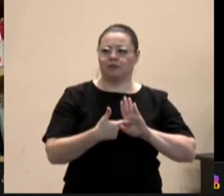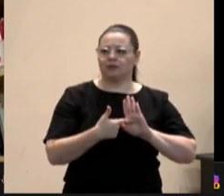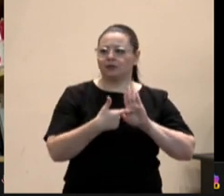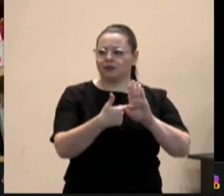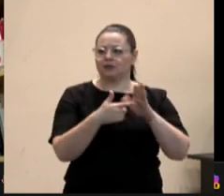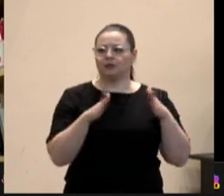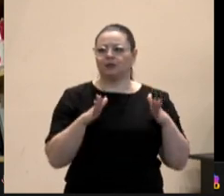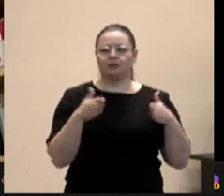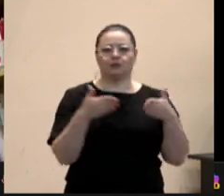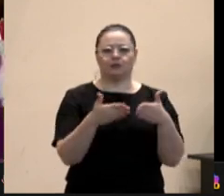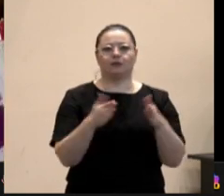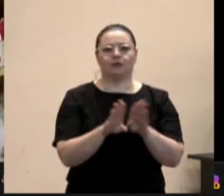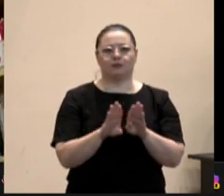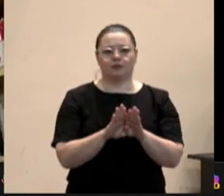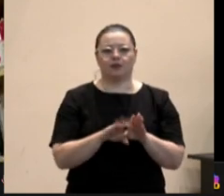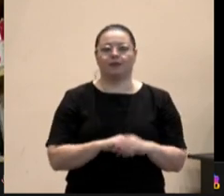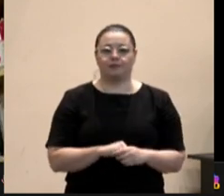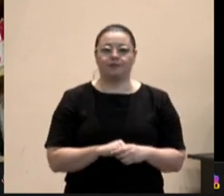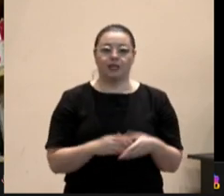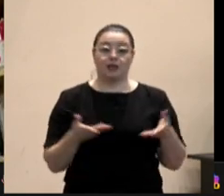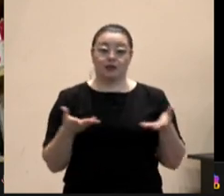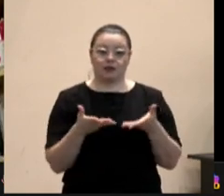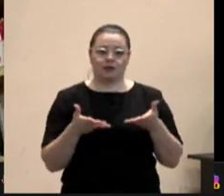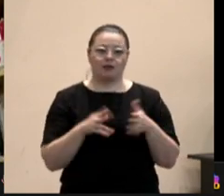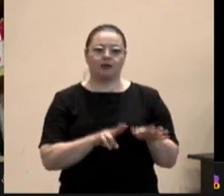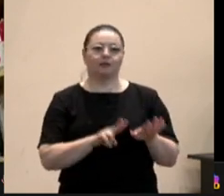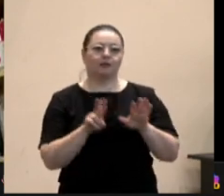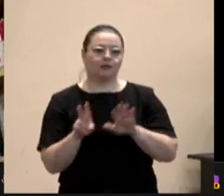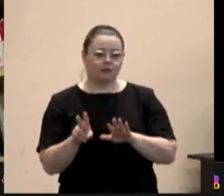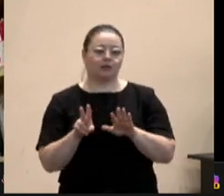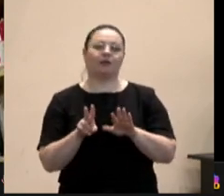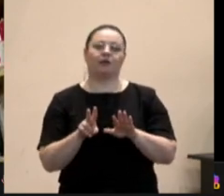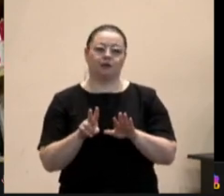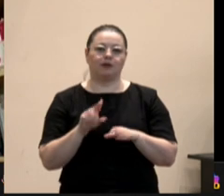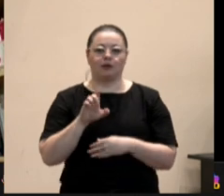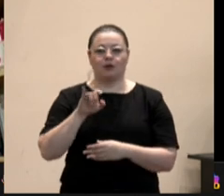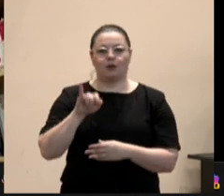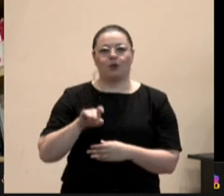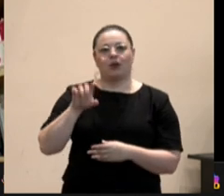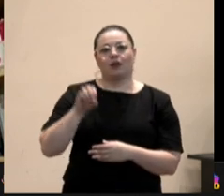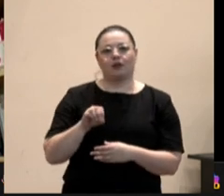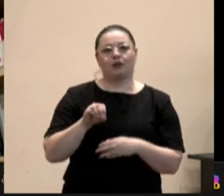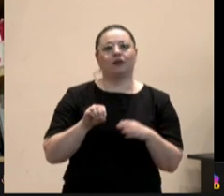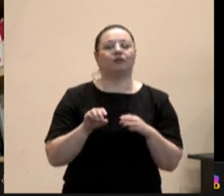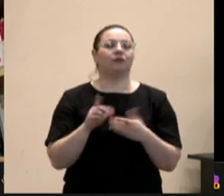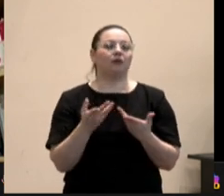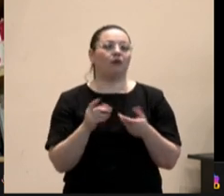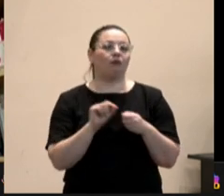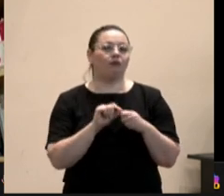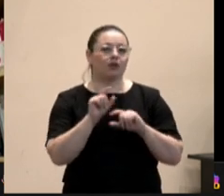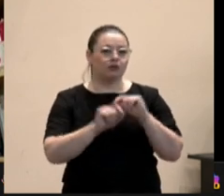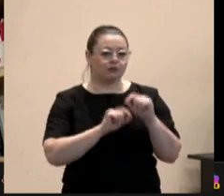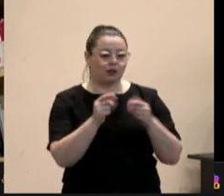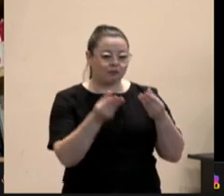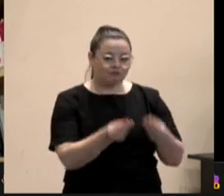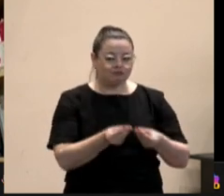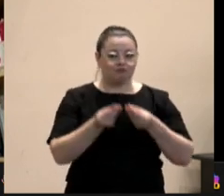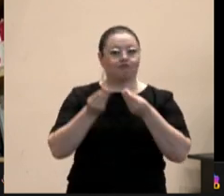e que nessa semana, então, o presidente Lula fez o encaminhamento para o Congresso